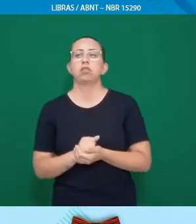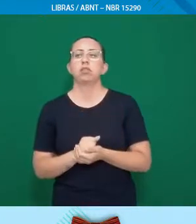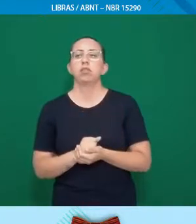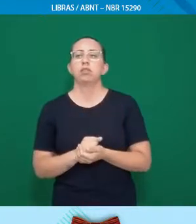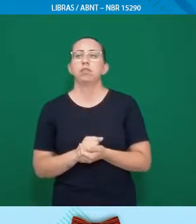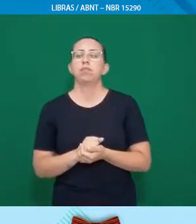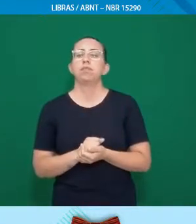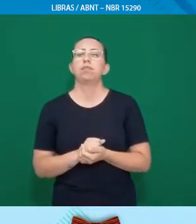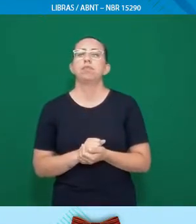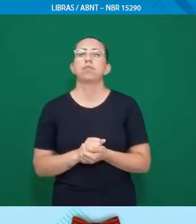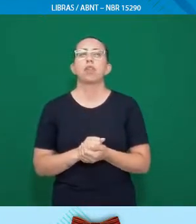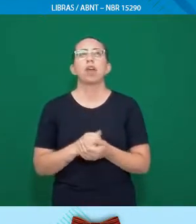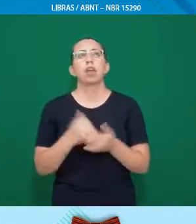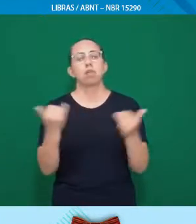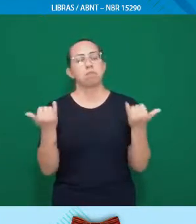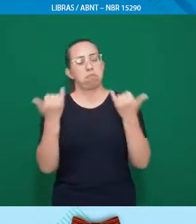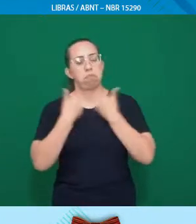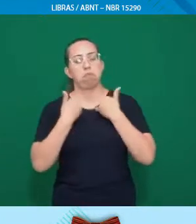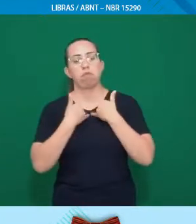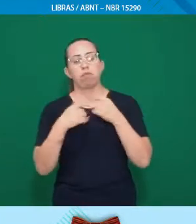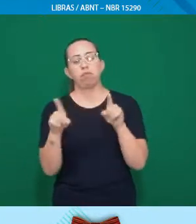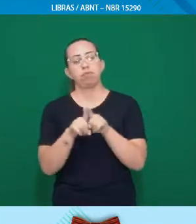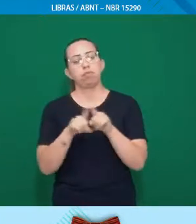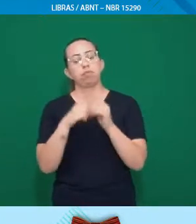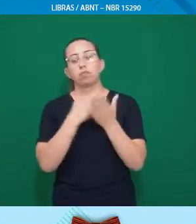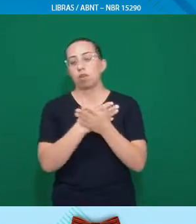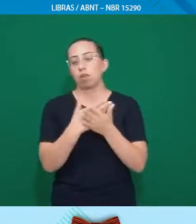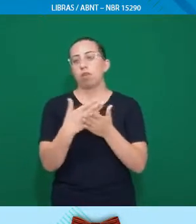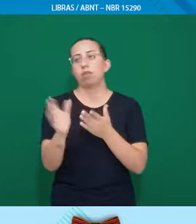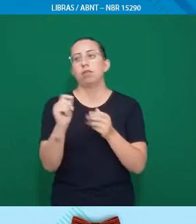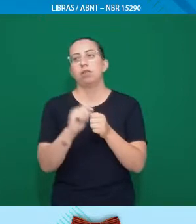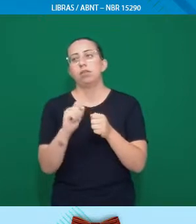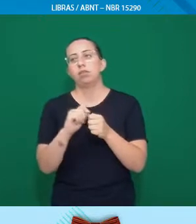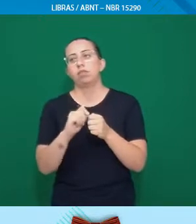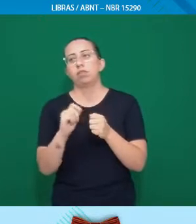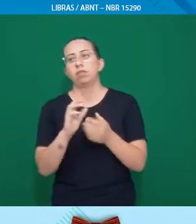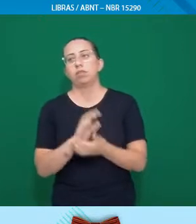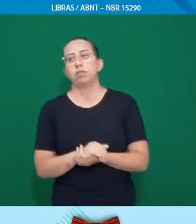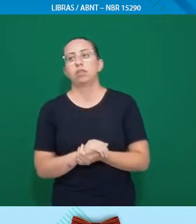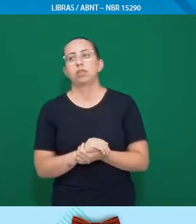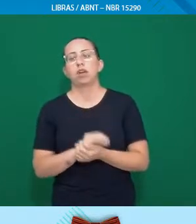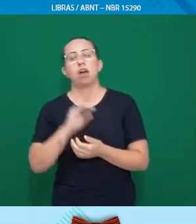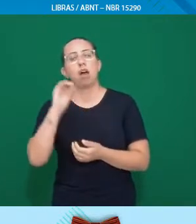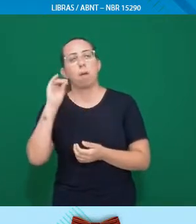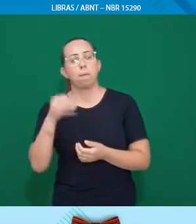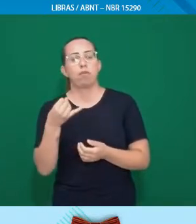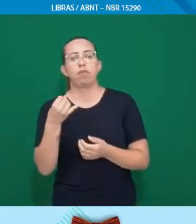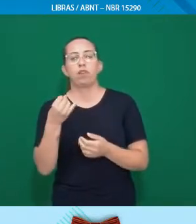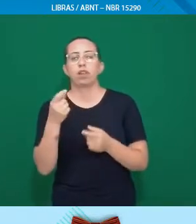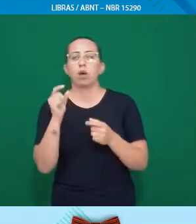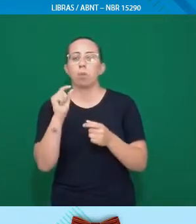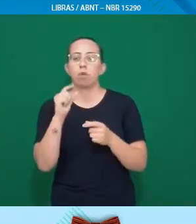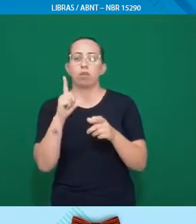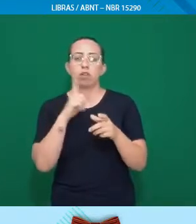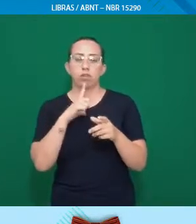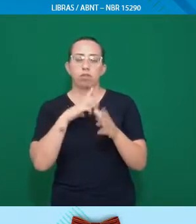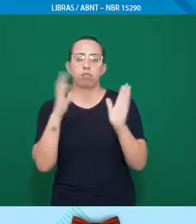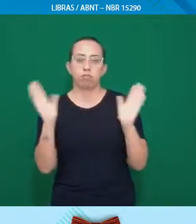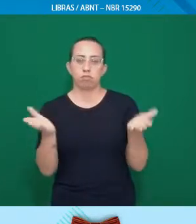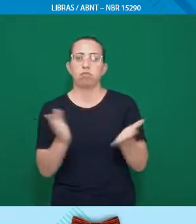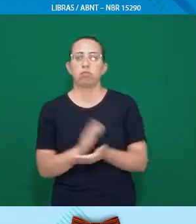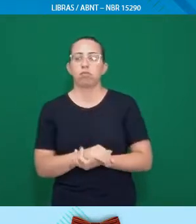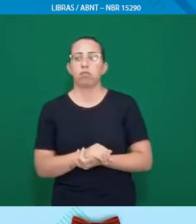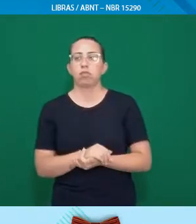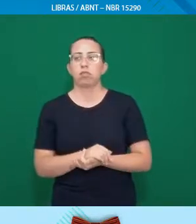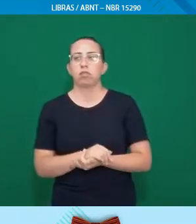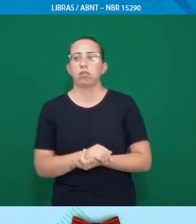do Estado e me passou essa notícia até será aproveitado e o Resident e pelo Município de